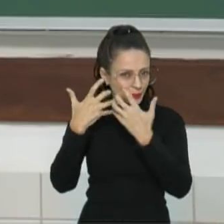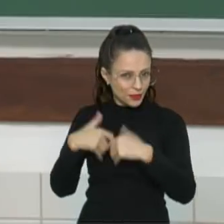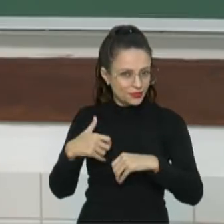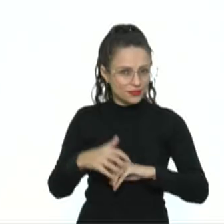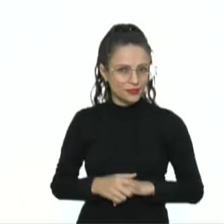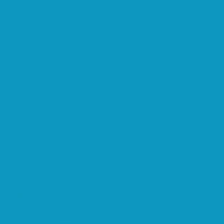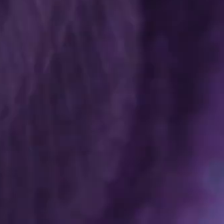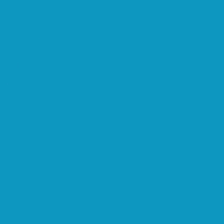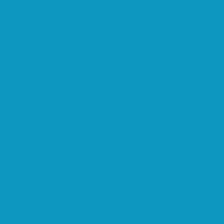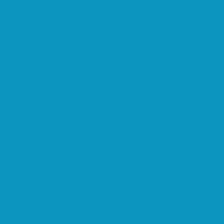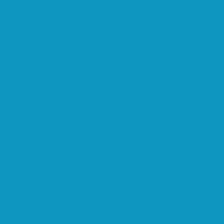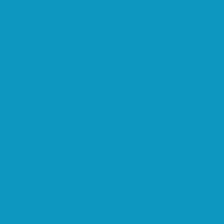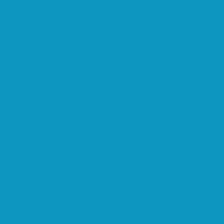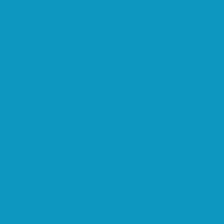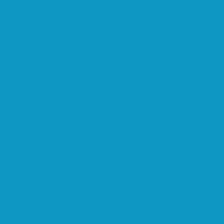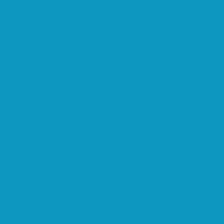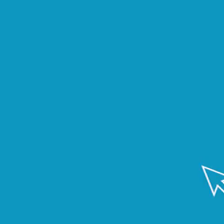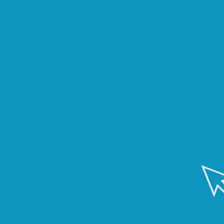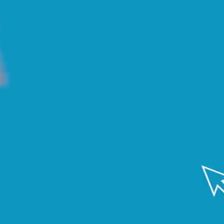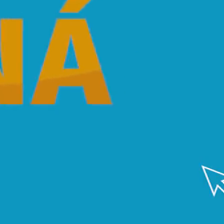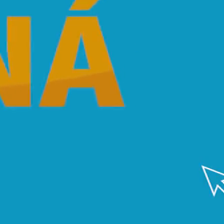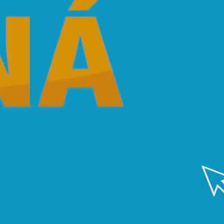pouquinho?